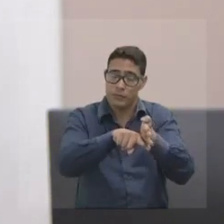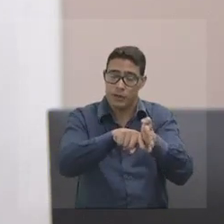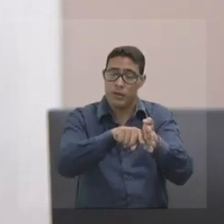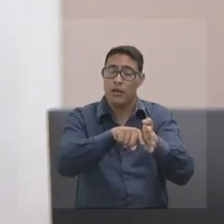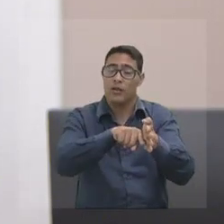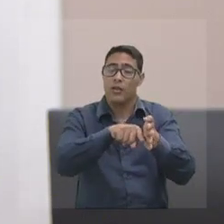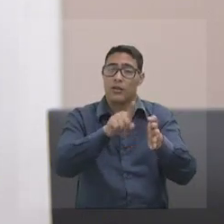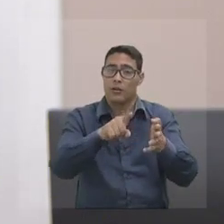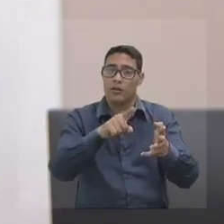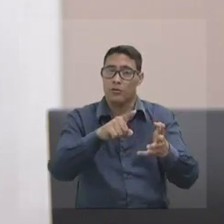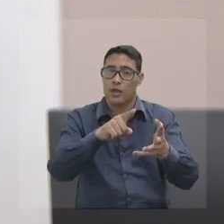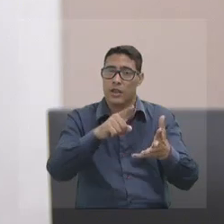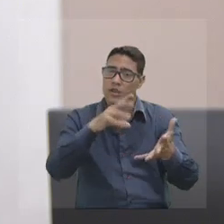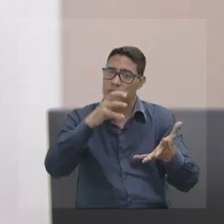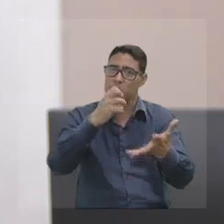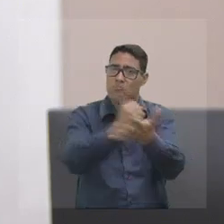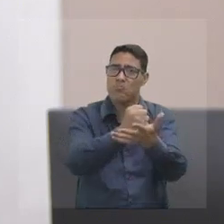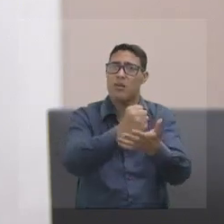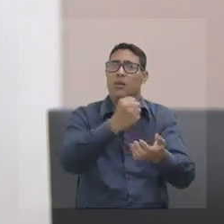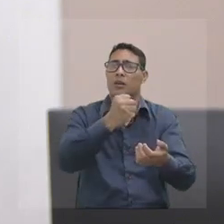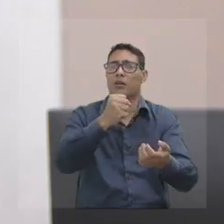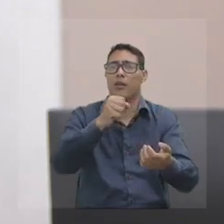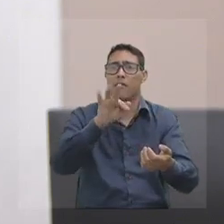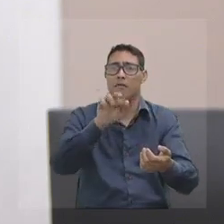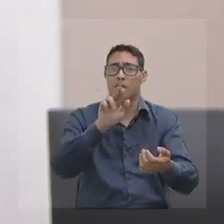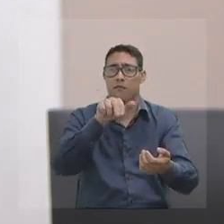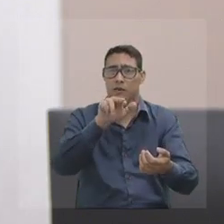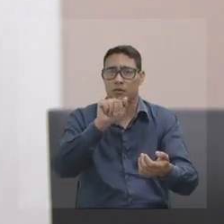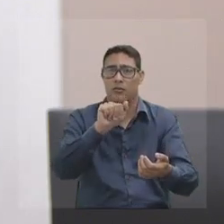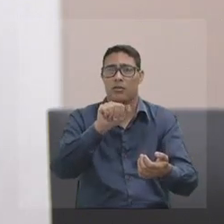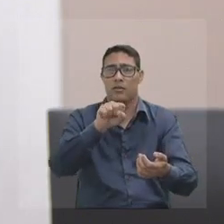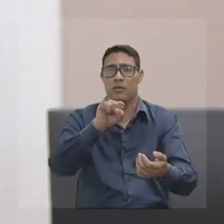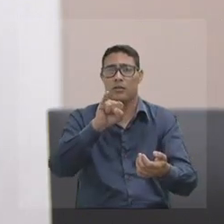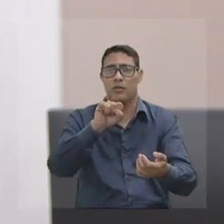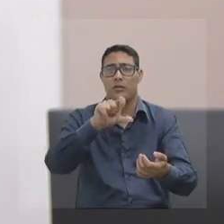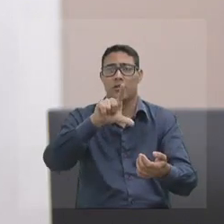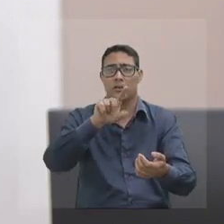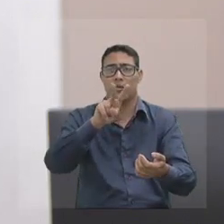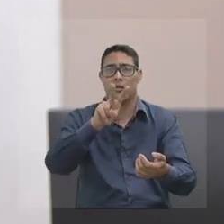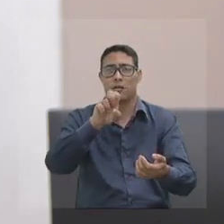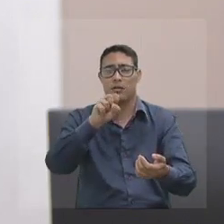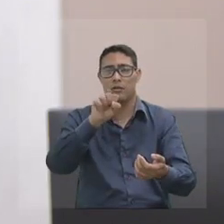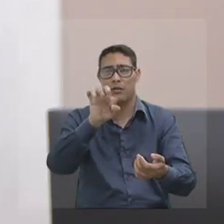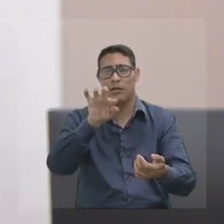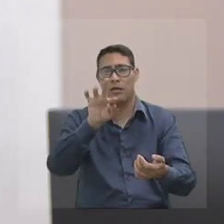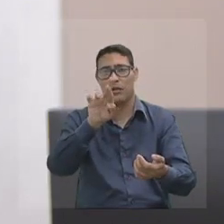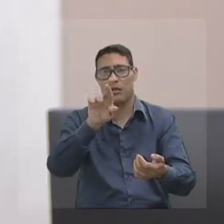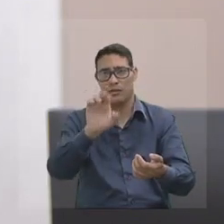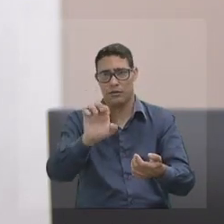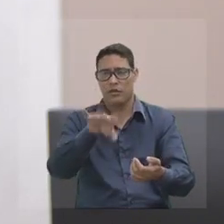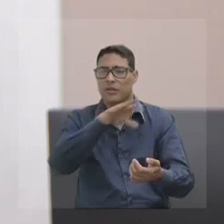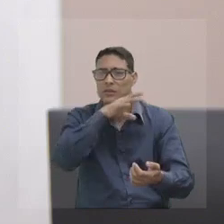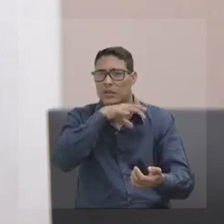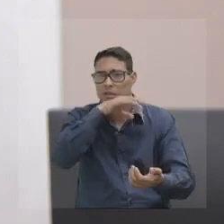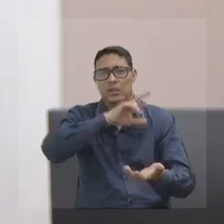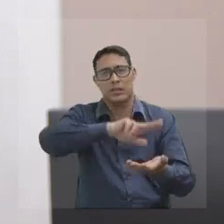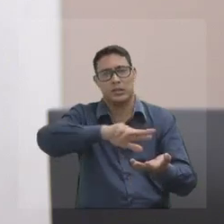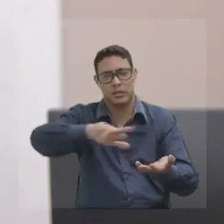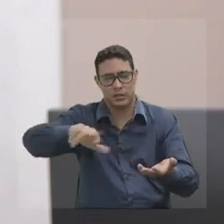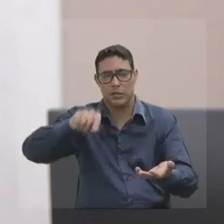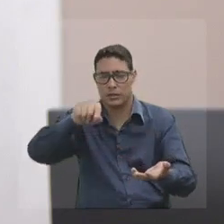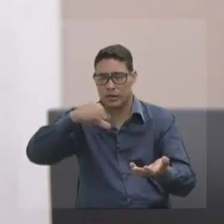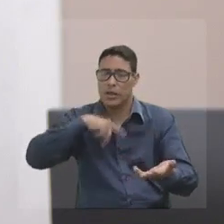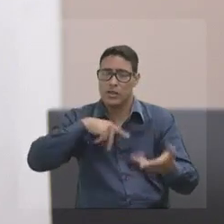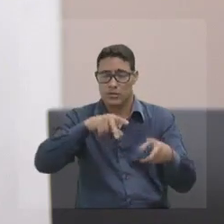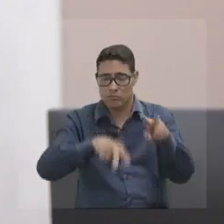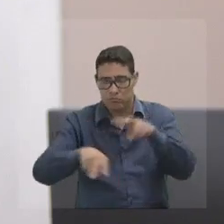Silvestre doméstica doméstica tem mencionei rapidamente mas também né a fauna Silvestre que a partir do processo de fiscalização